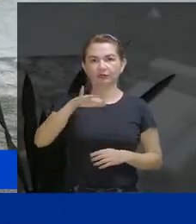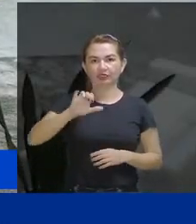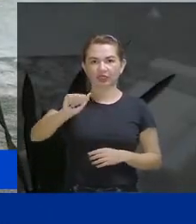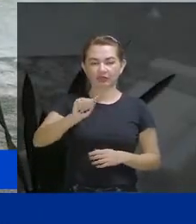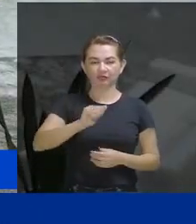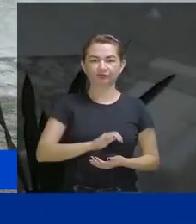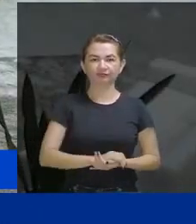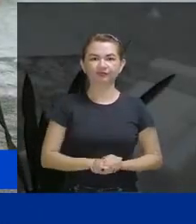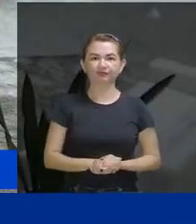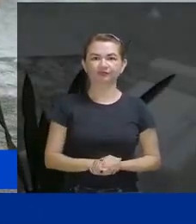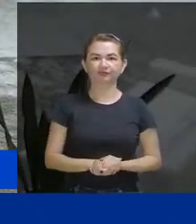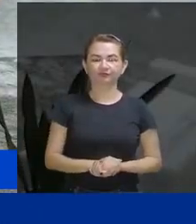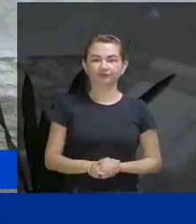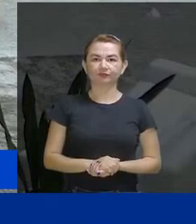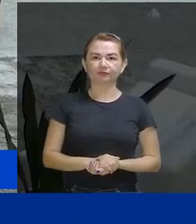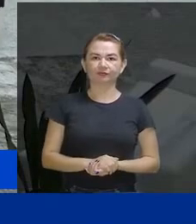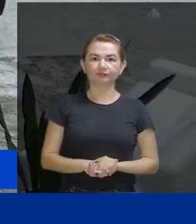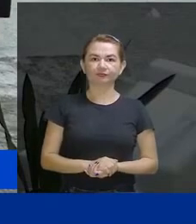Souza.